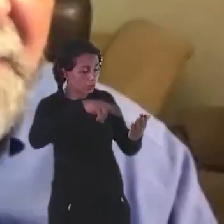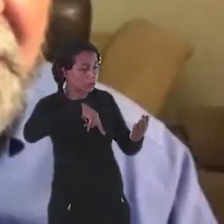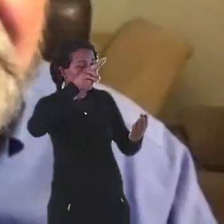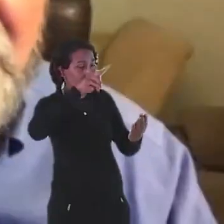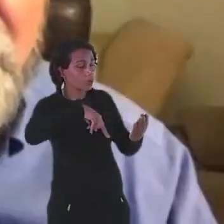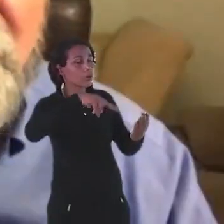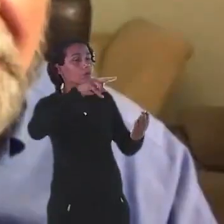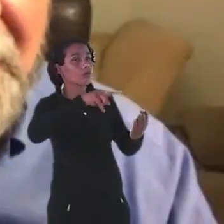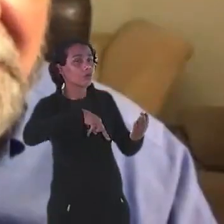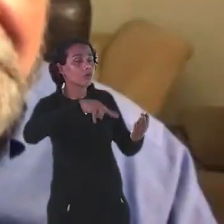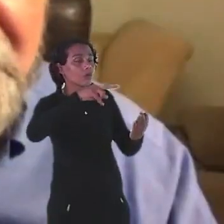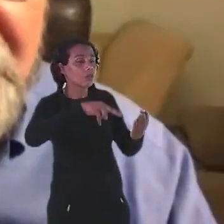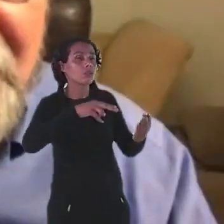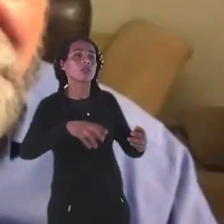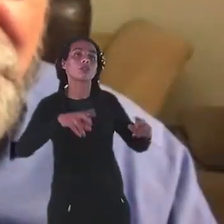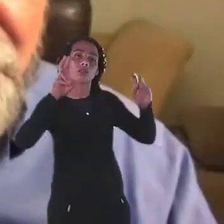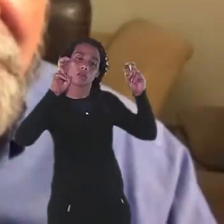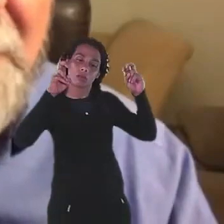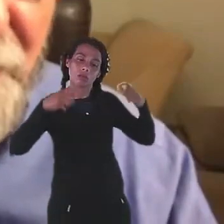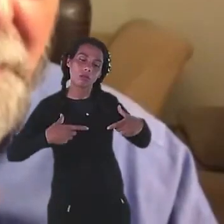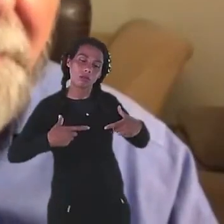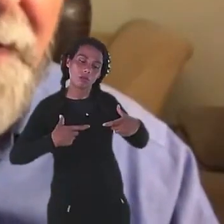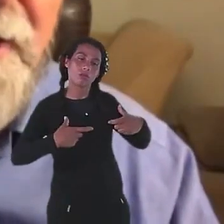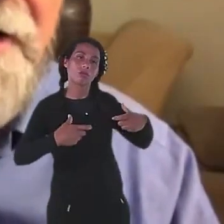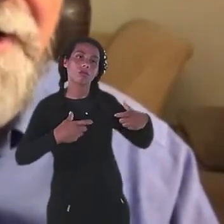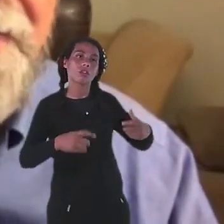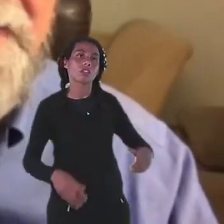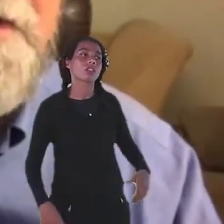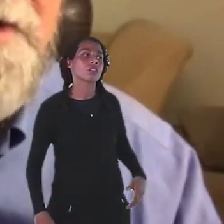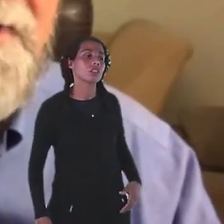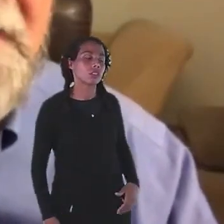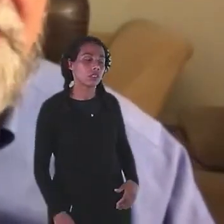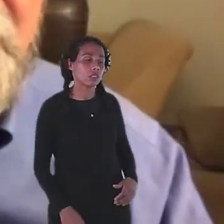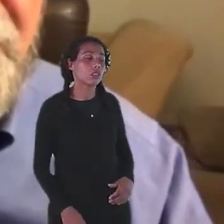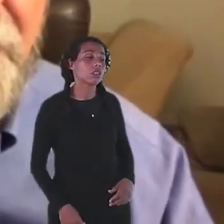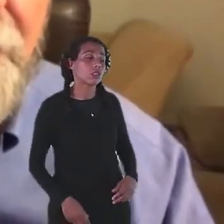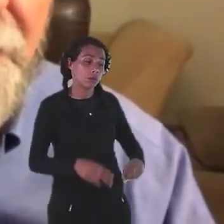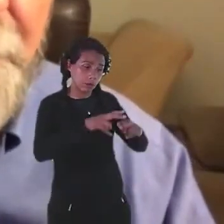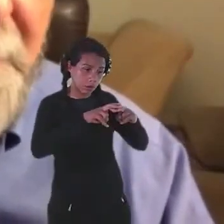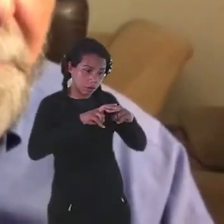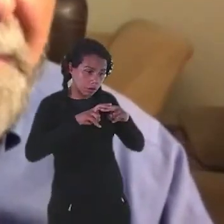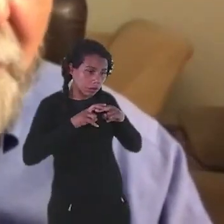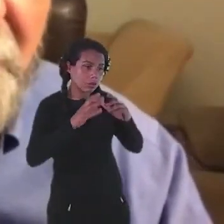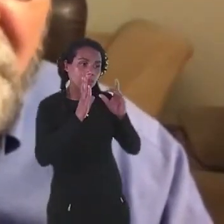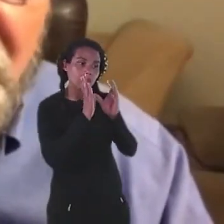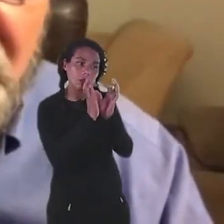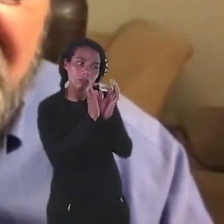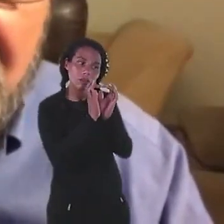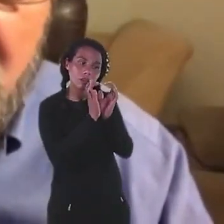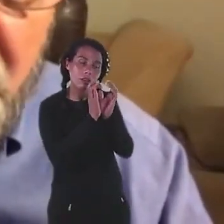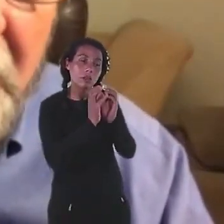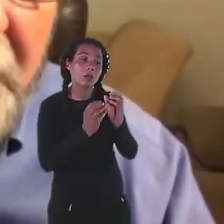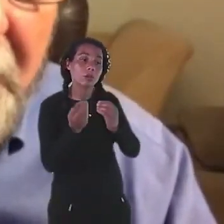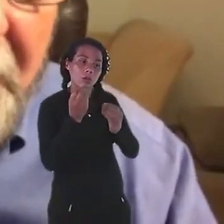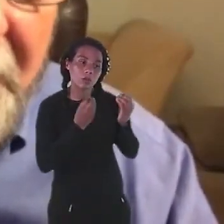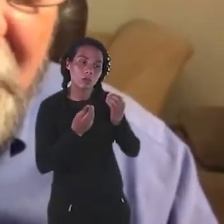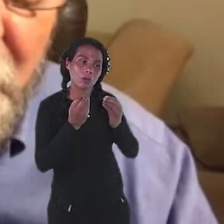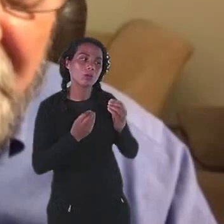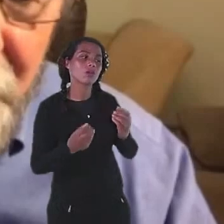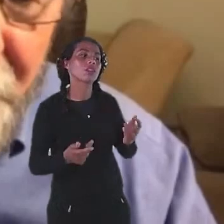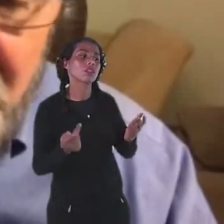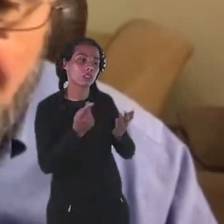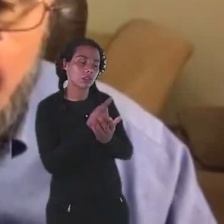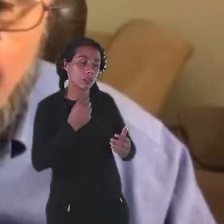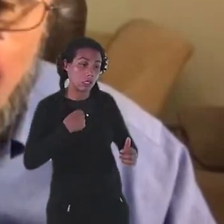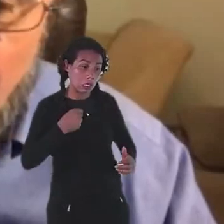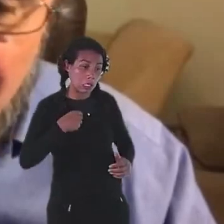ele dizia e colocar dentro dos termos neurofisiológicos que eu uso, né, dos meus estudos, para explicar como isso acontece. E